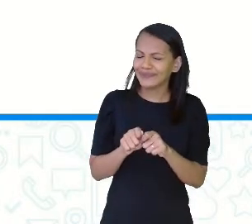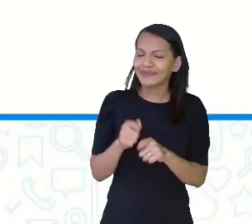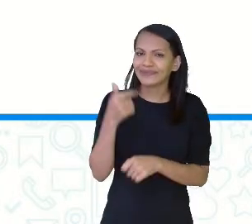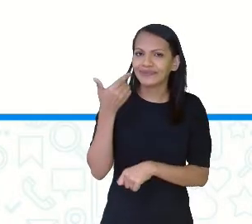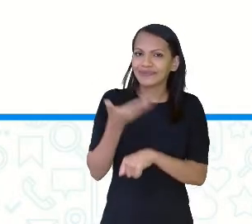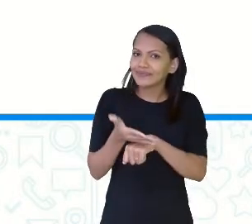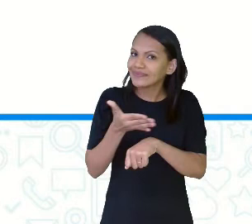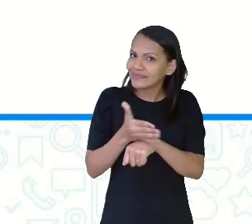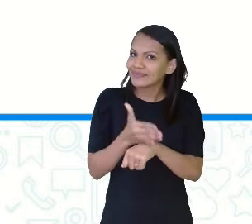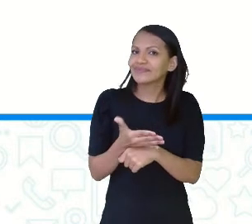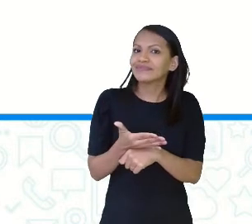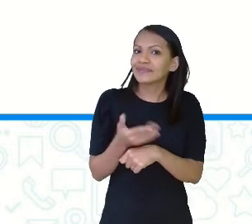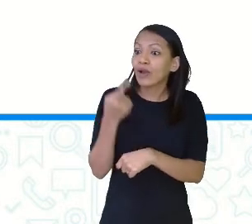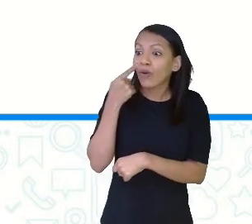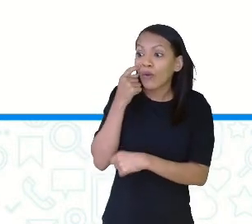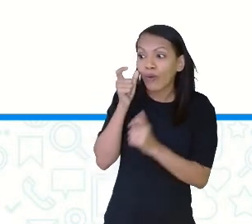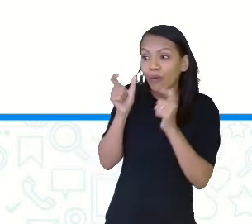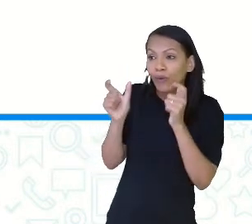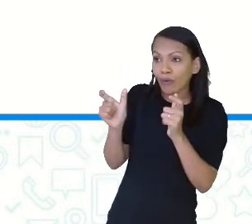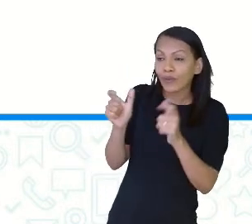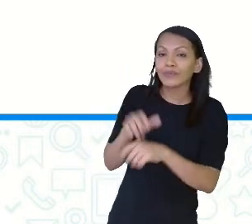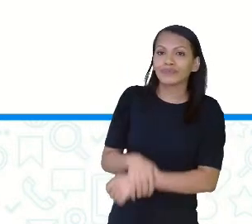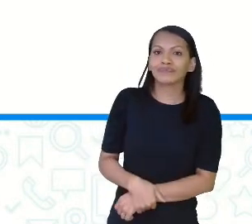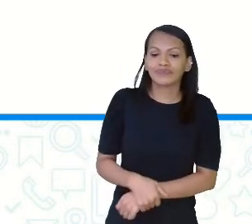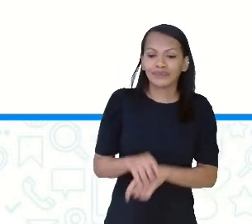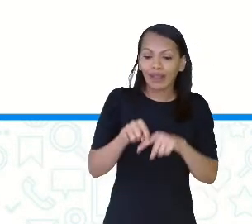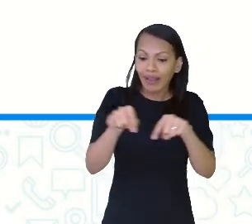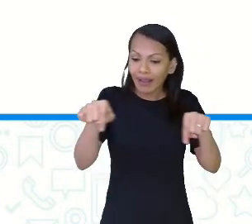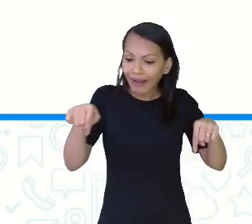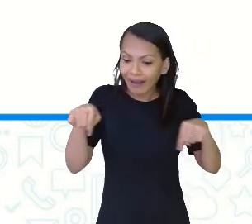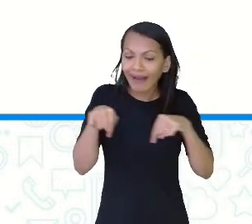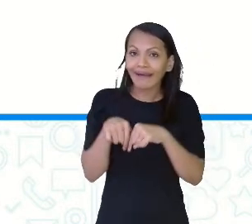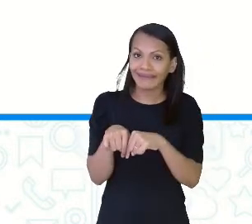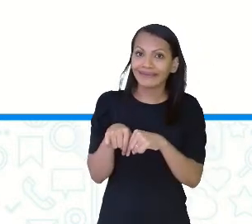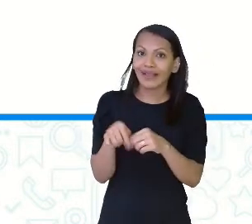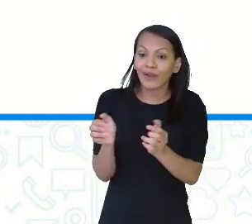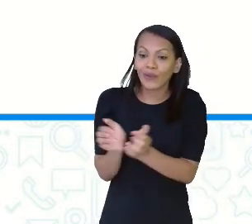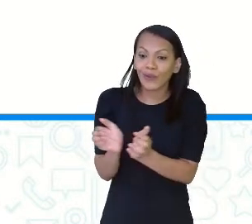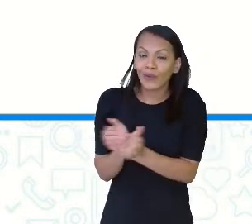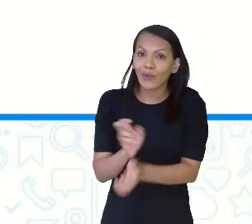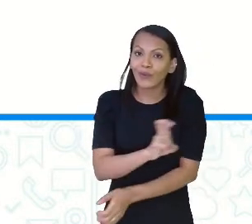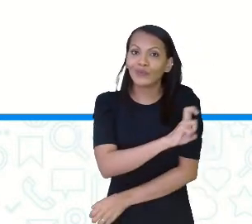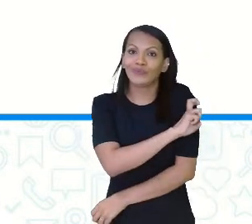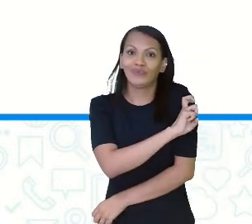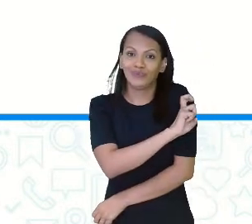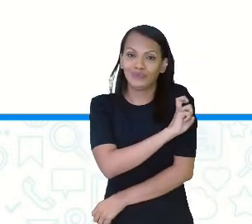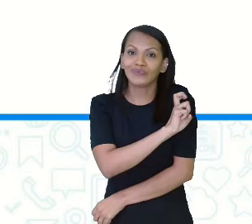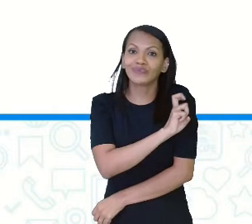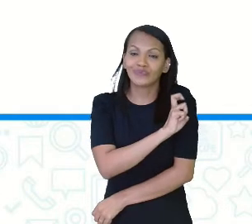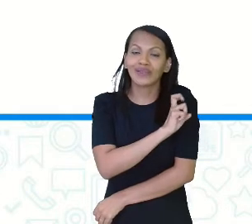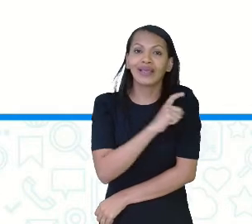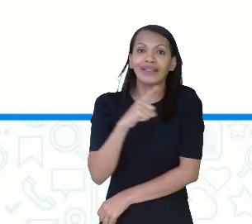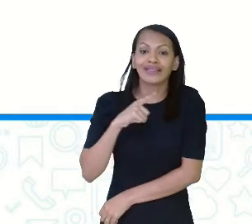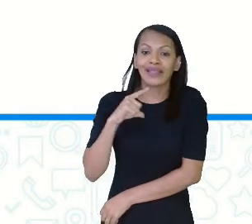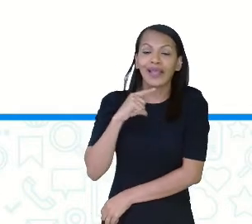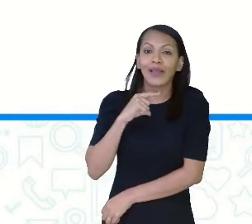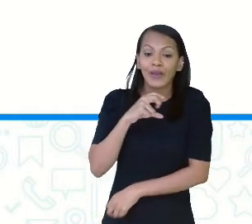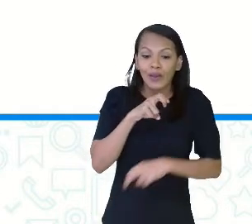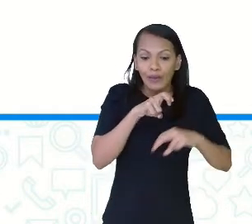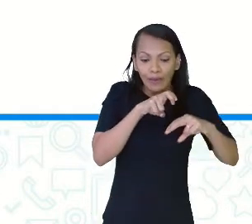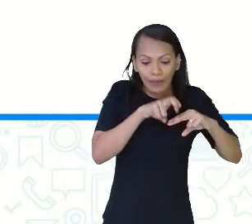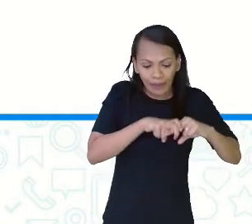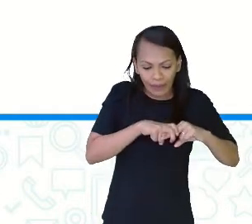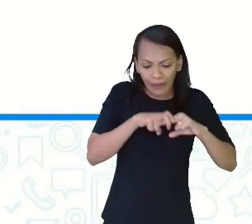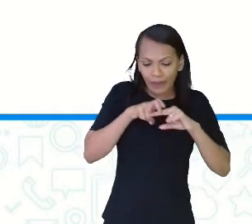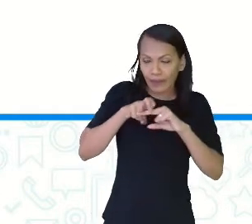atenção. A sala do 5º ano possui 4 fileiras de cadeiras e em